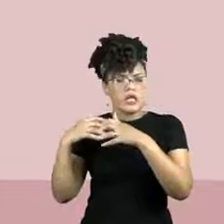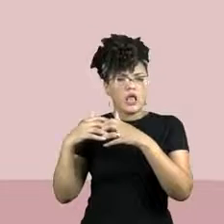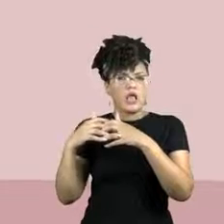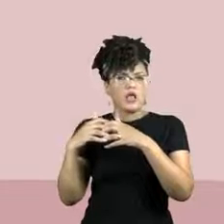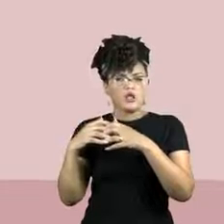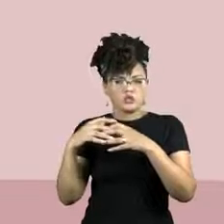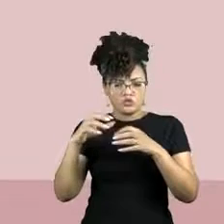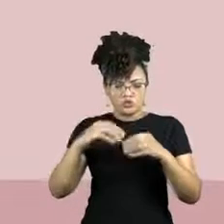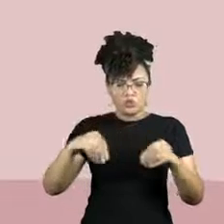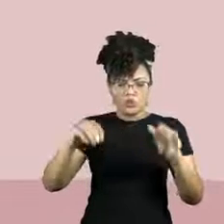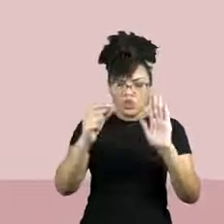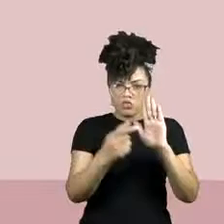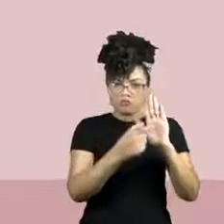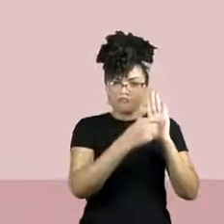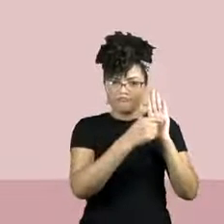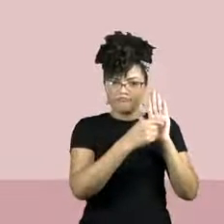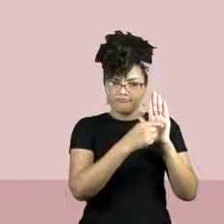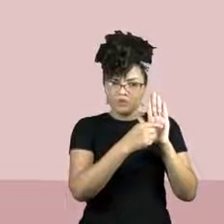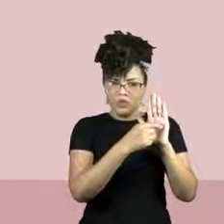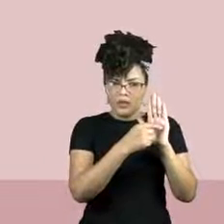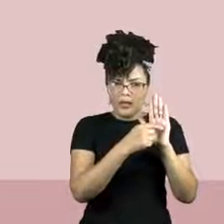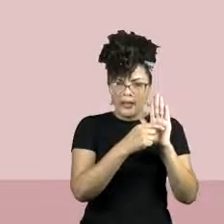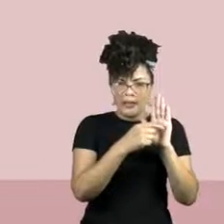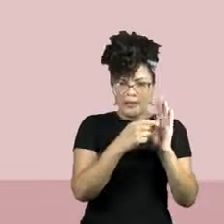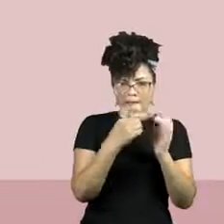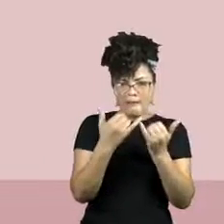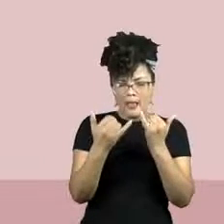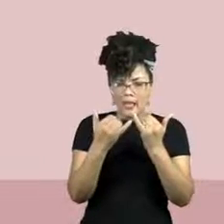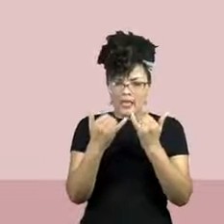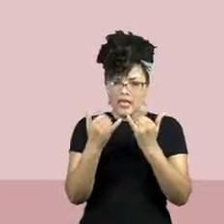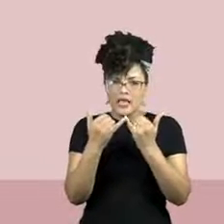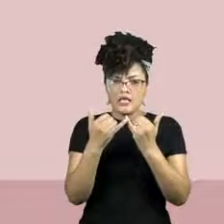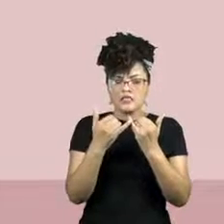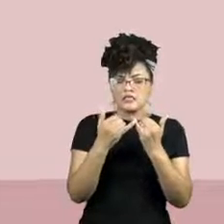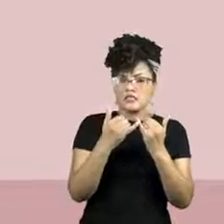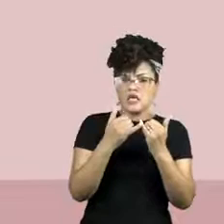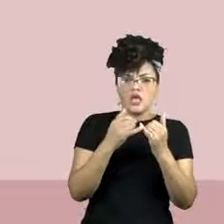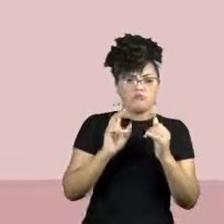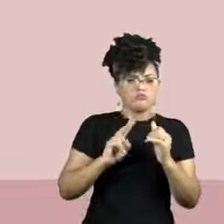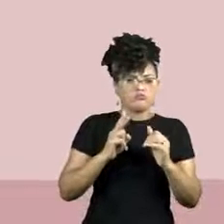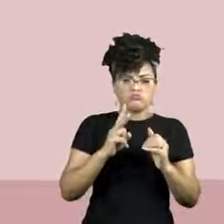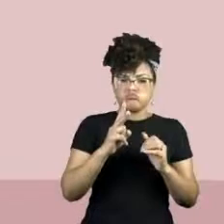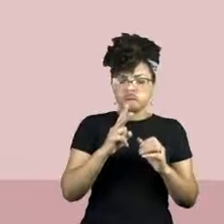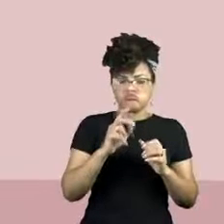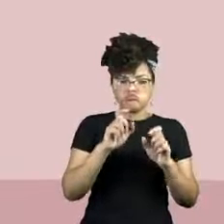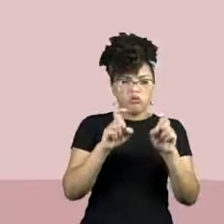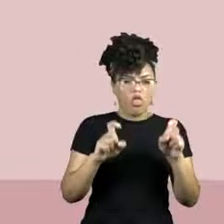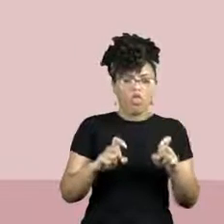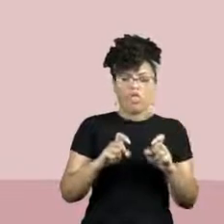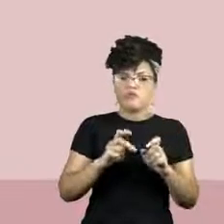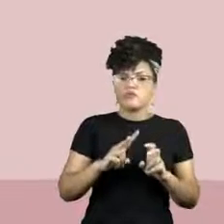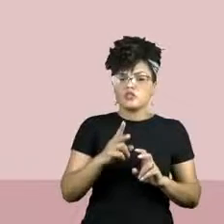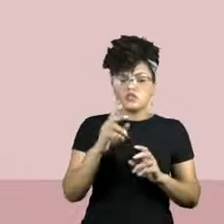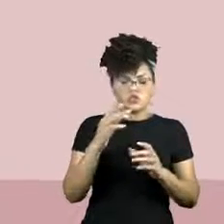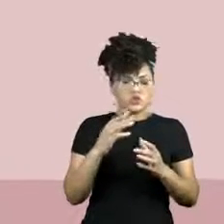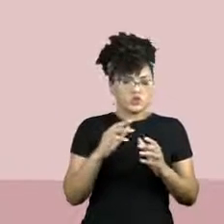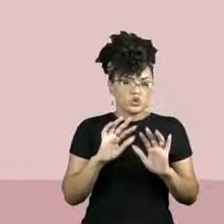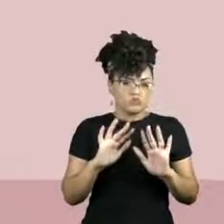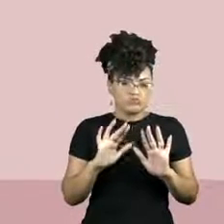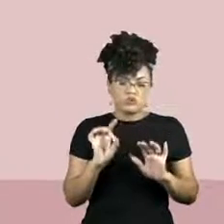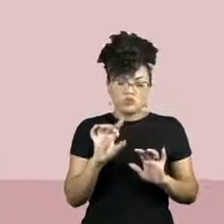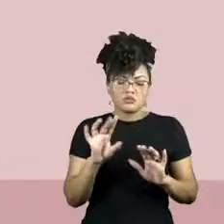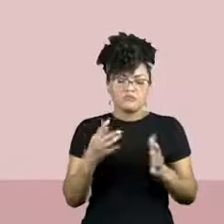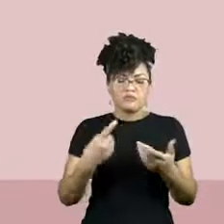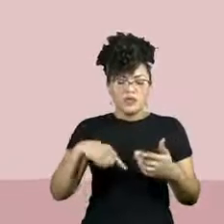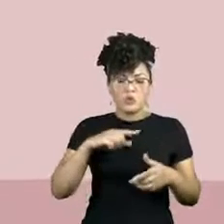aplicação em um software onde as coisas parecem que são um pouco mais automáticas. Tá? Qual é a primeira conceituação, e que, de certo modo, eu trouxe